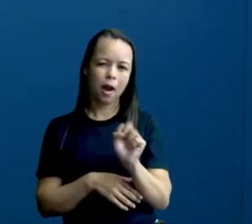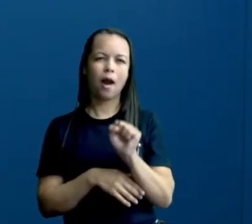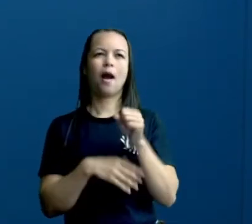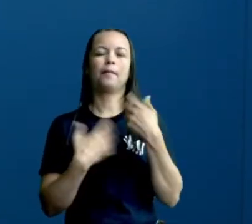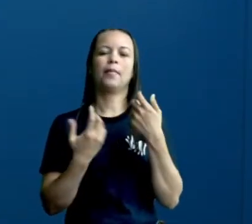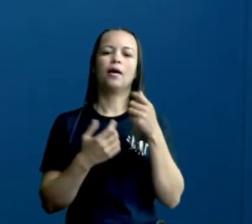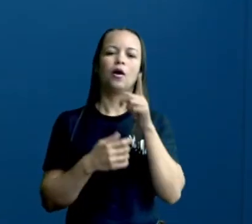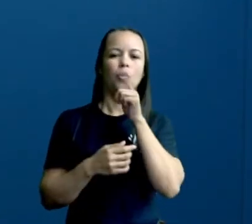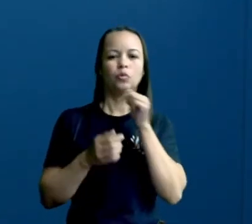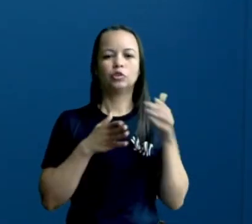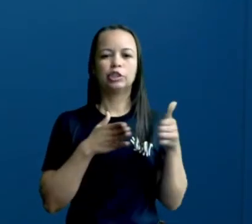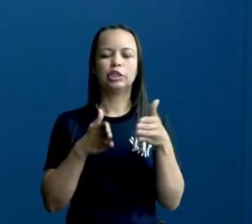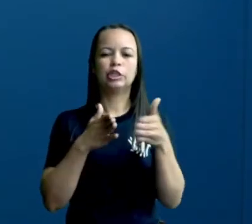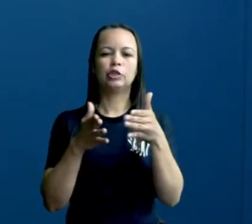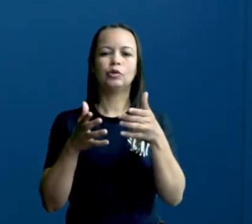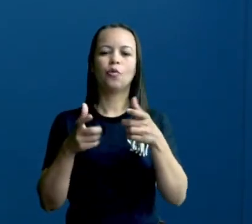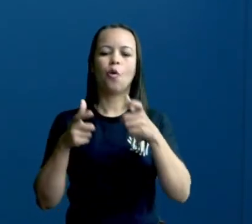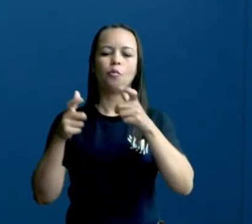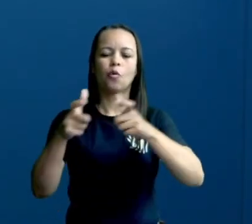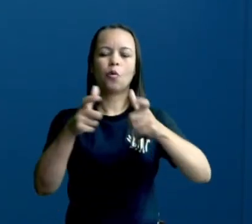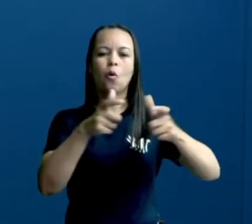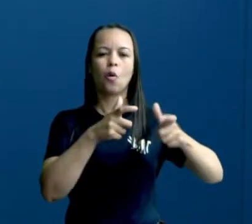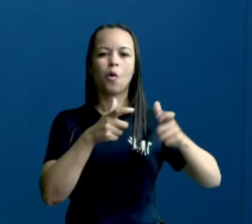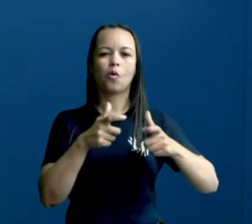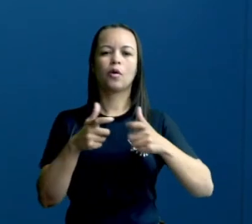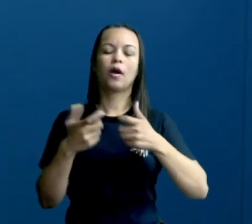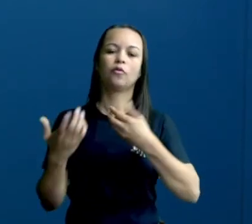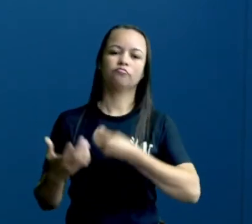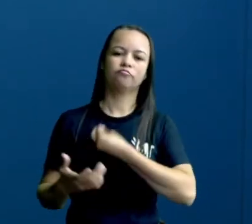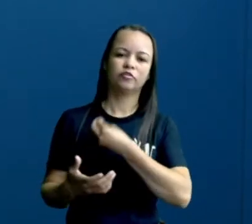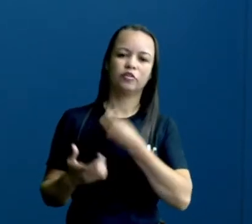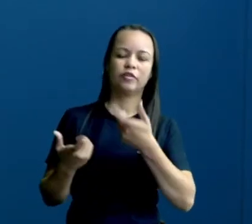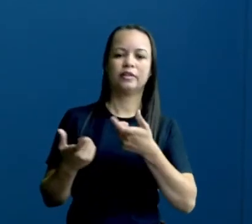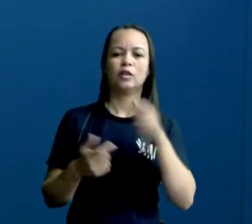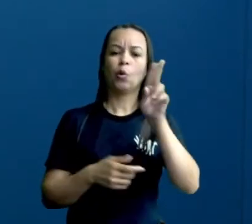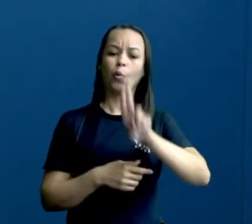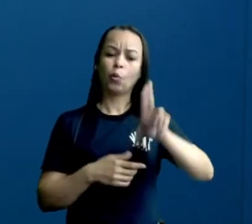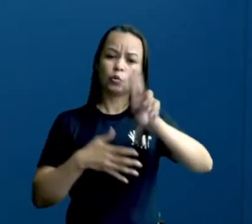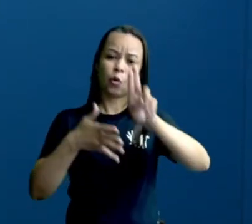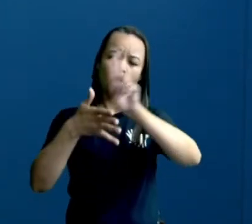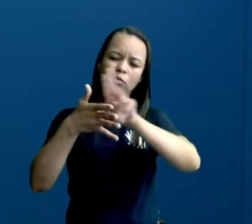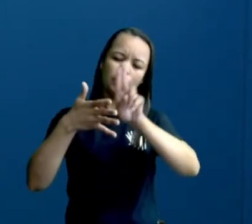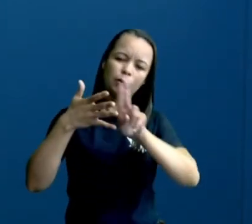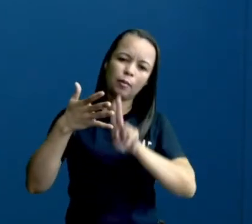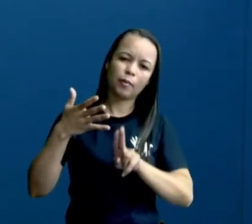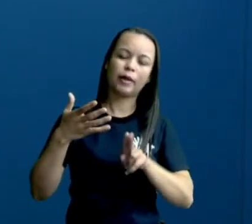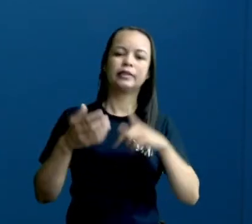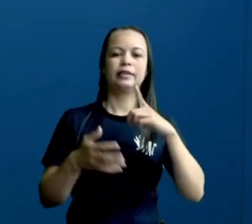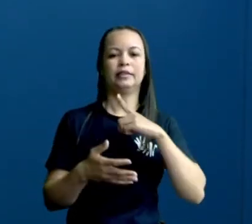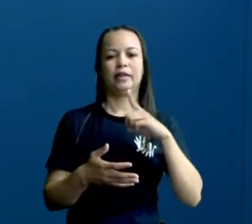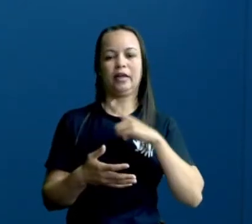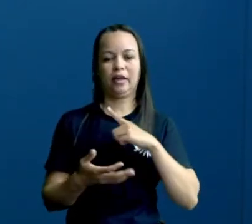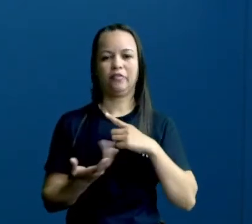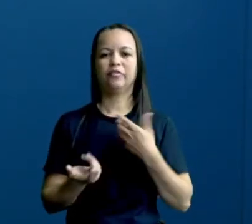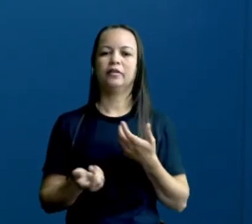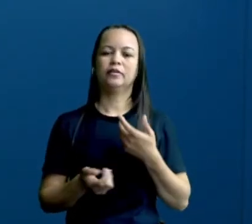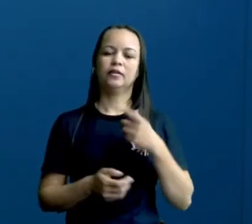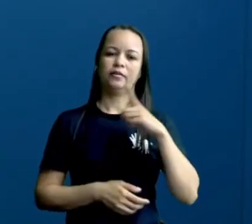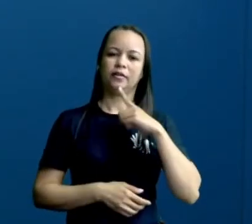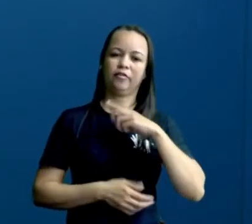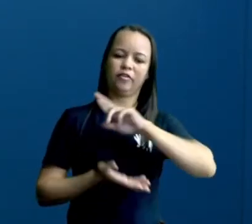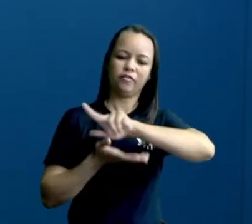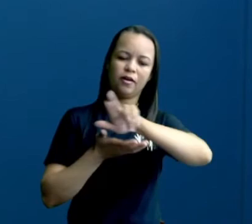o povoado, de onde foi que veio, os nomes que a Vitória de Santo Antão recebeu. Tivemos muita coisa para